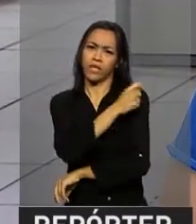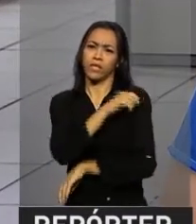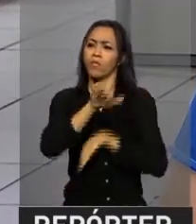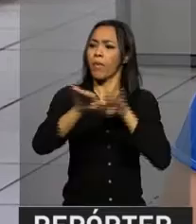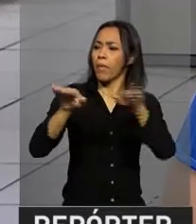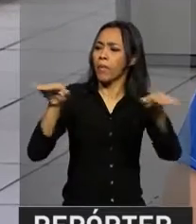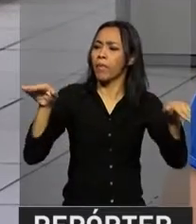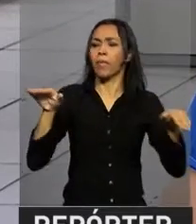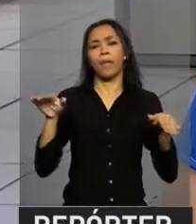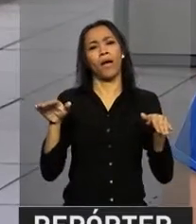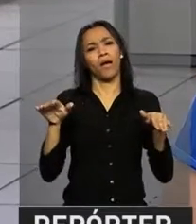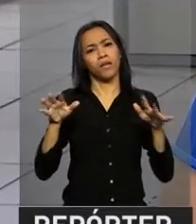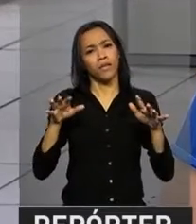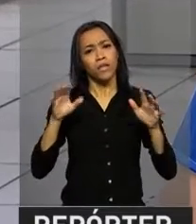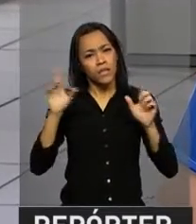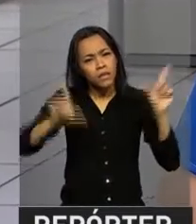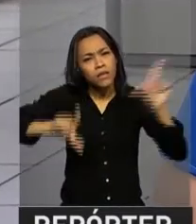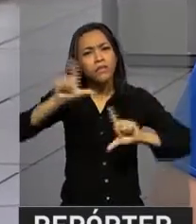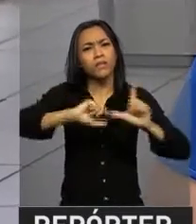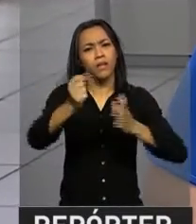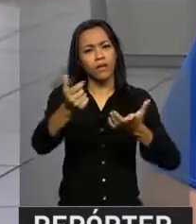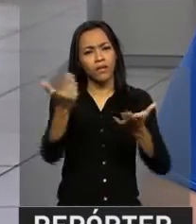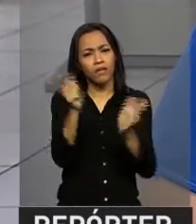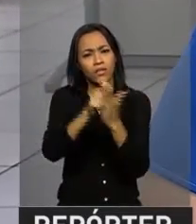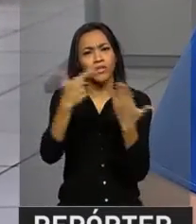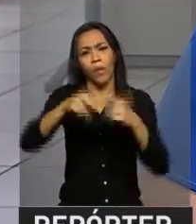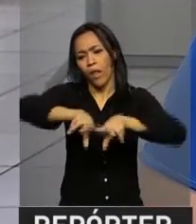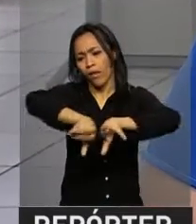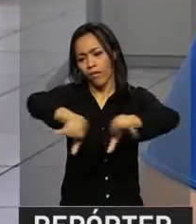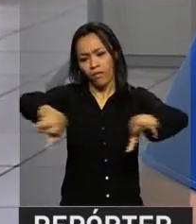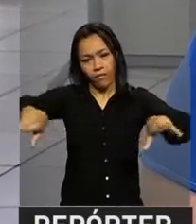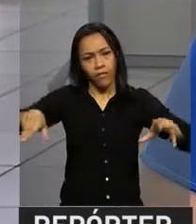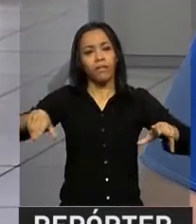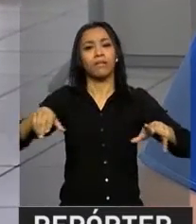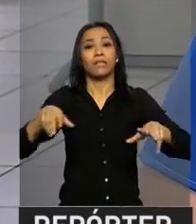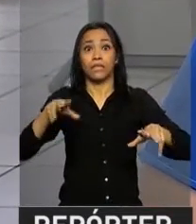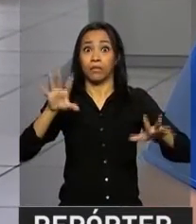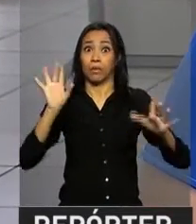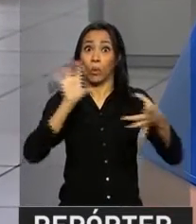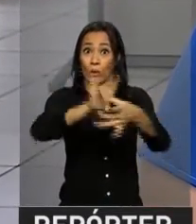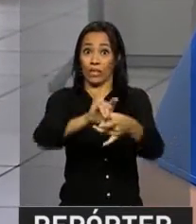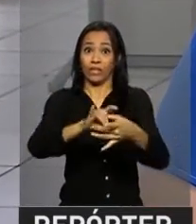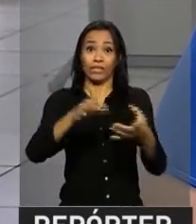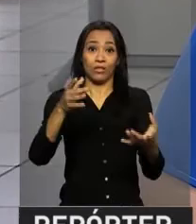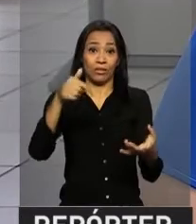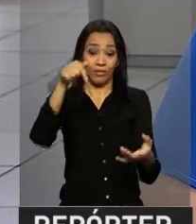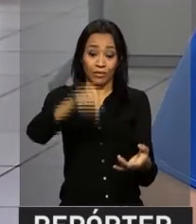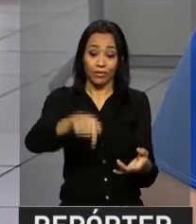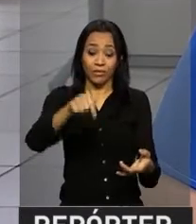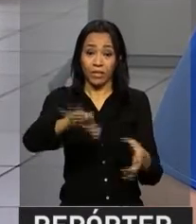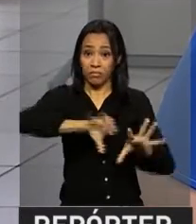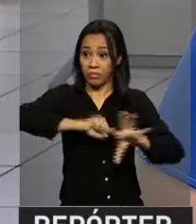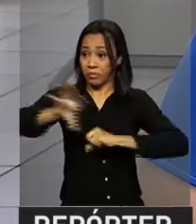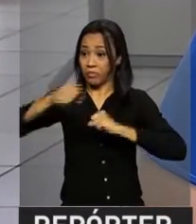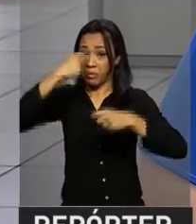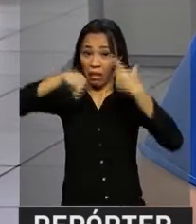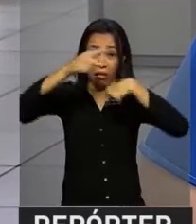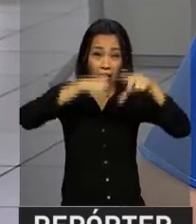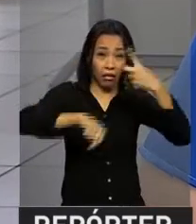a divulgação junto à mídia, né, e a próprio cenário epidemiológico da doença no DF fez com que realmente as